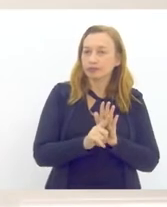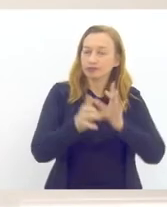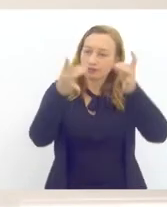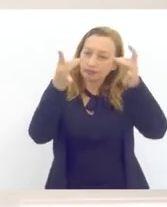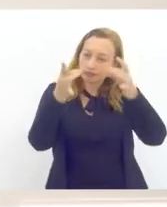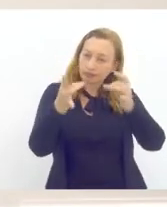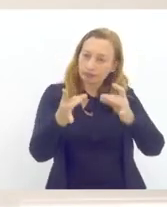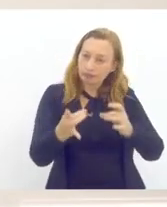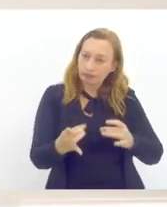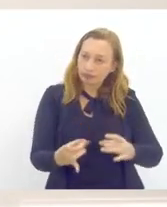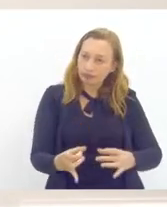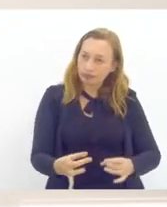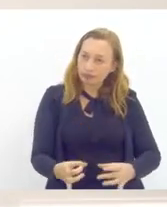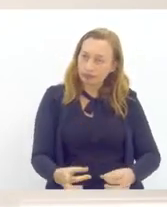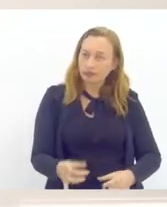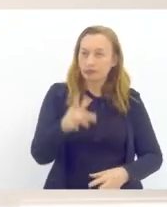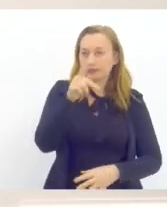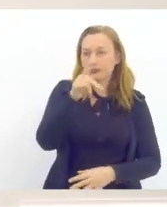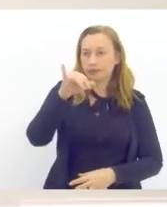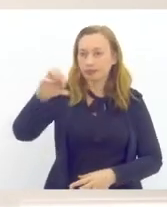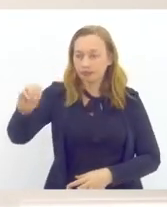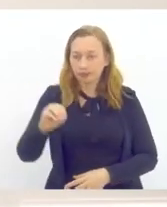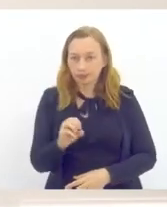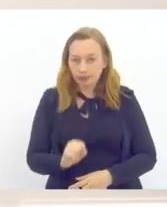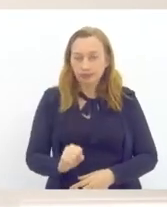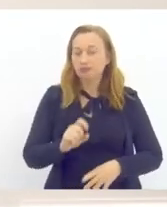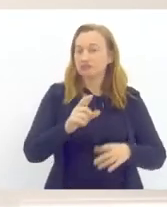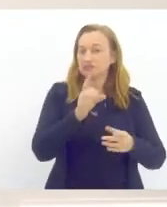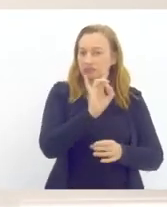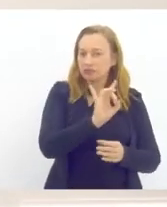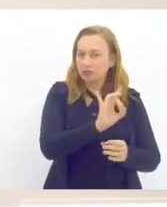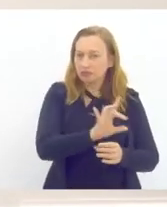detalhada definindo o peso de cada uma dessas